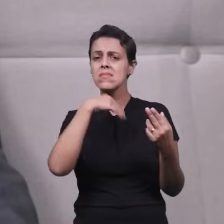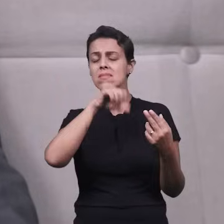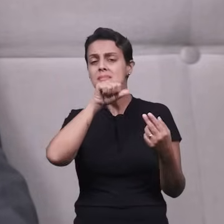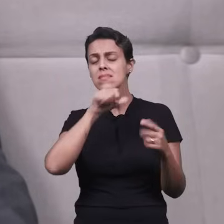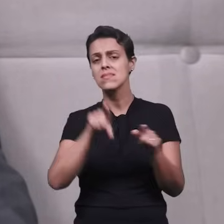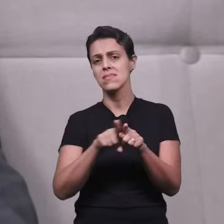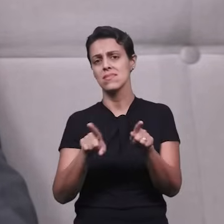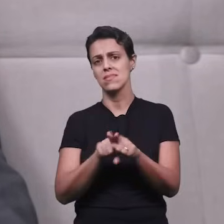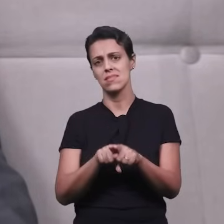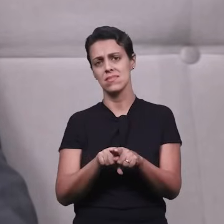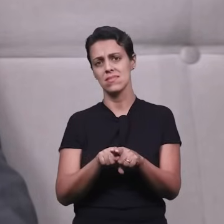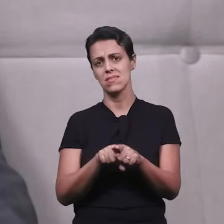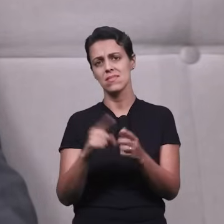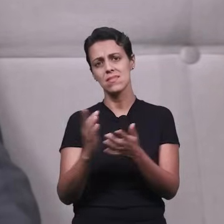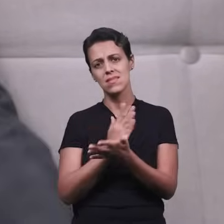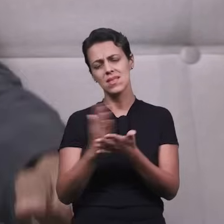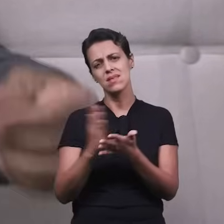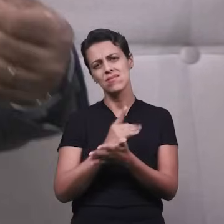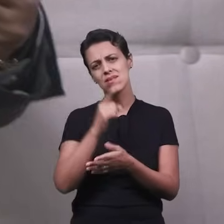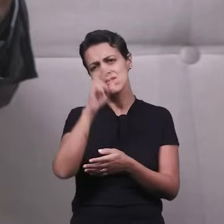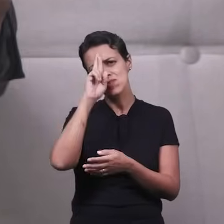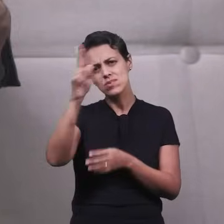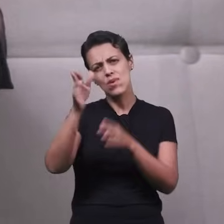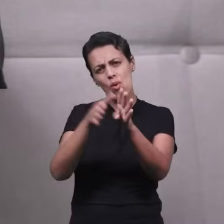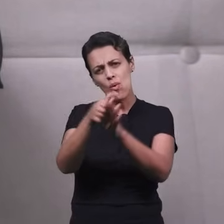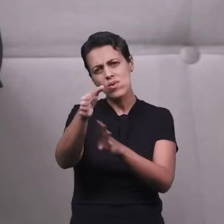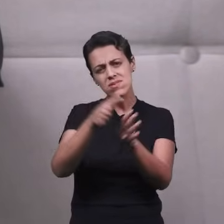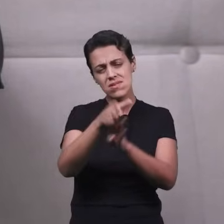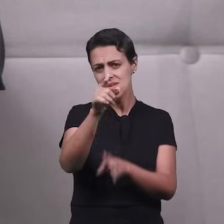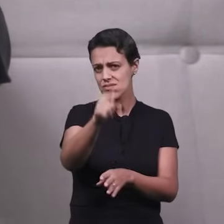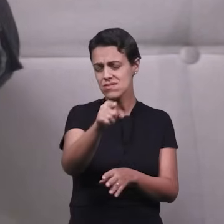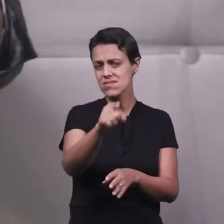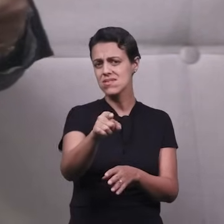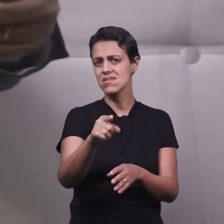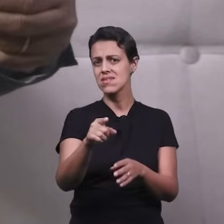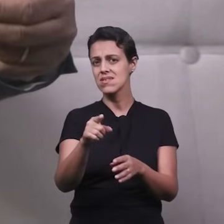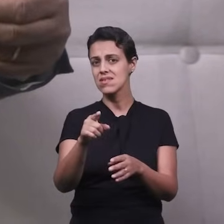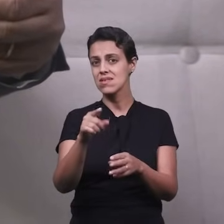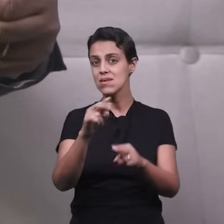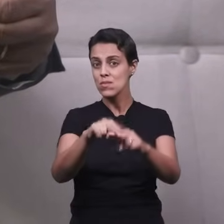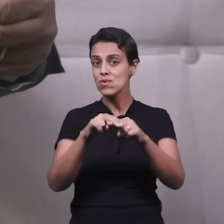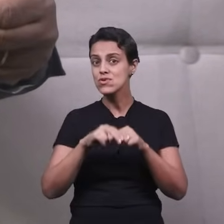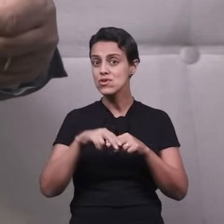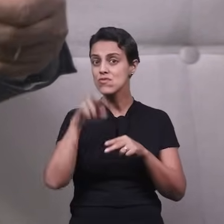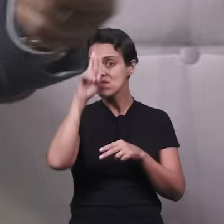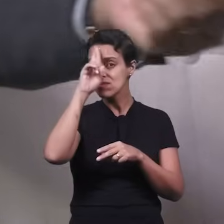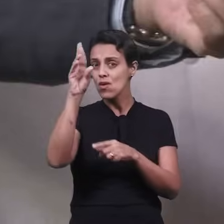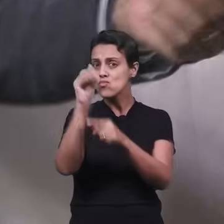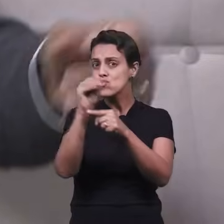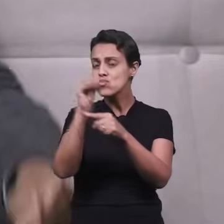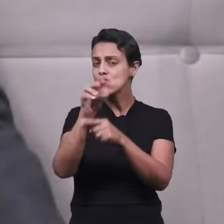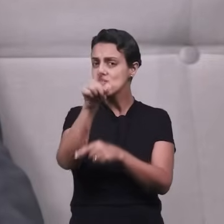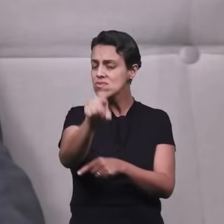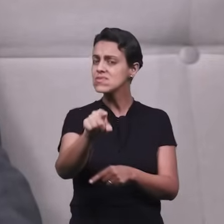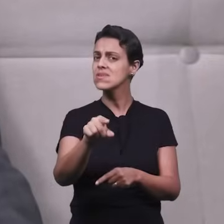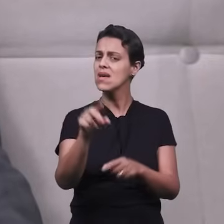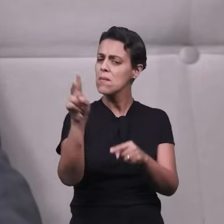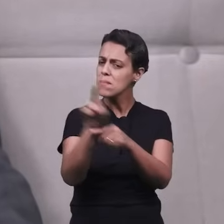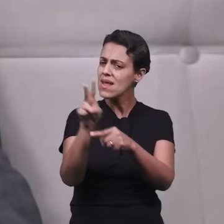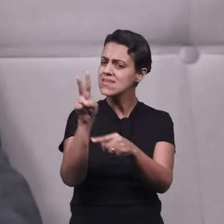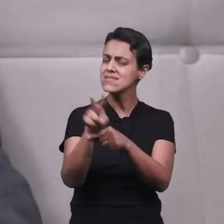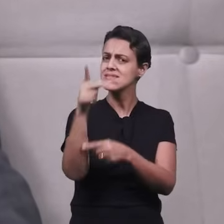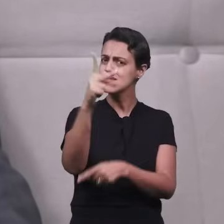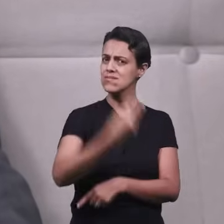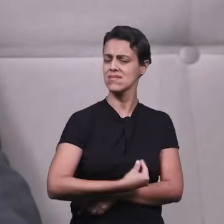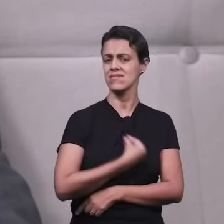seguinte, que às vezes uma orientação que vem do Senhor para você, na igreja onde você está, é para preservar você uma coisa que parece ser ruim, mas